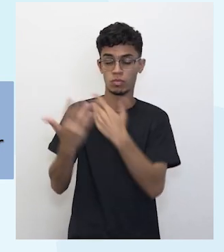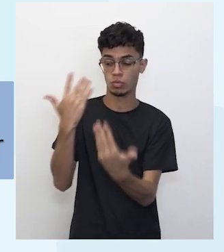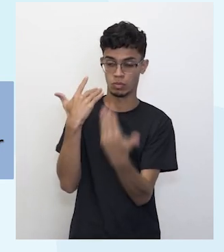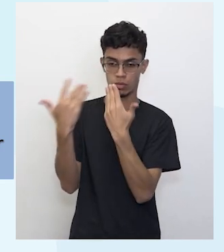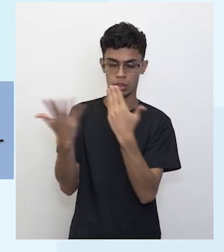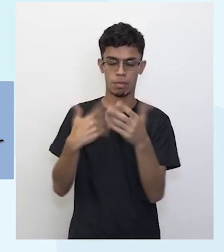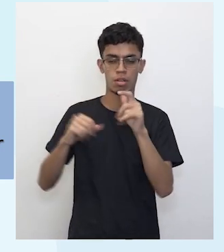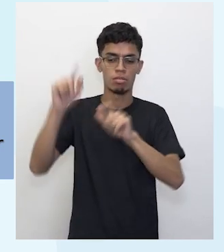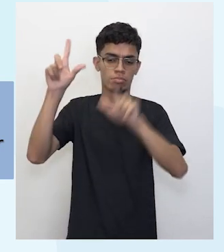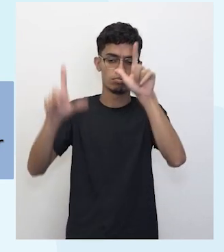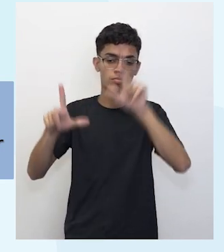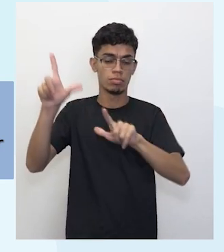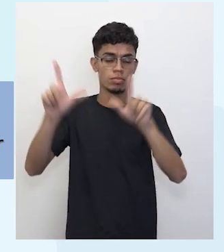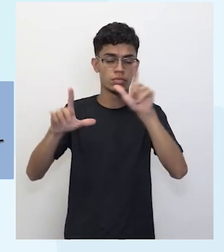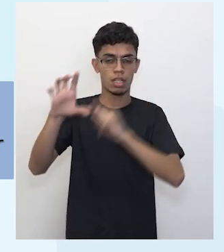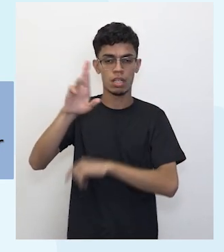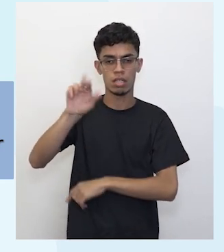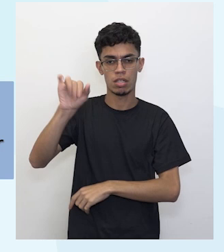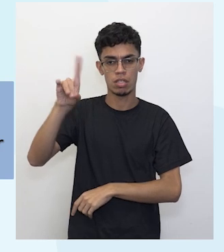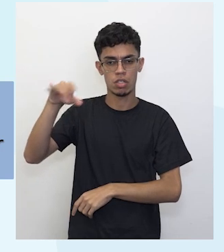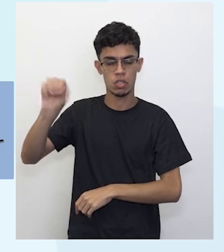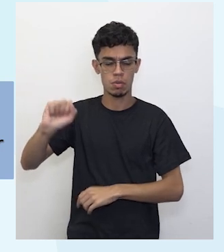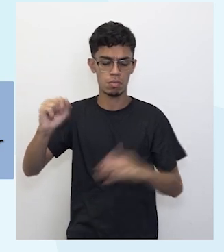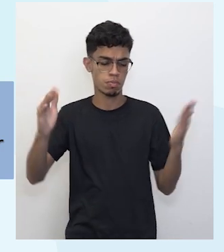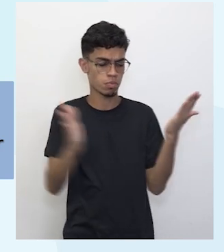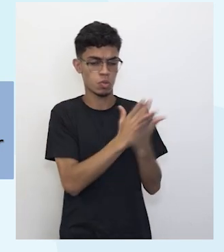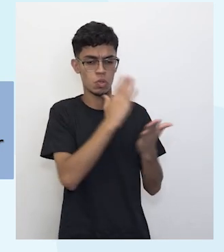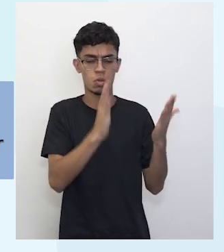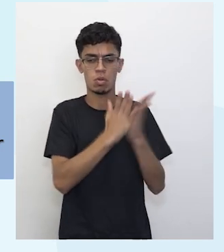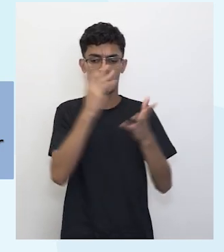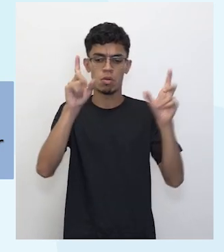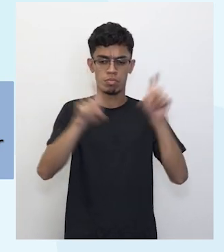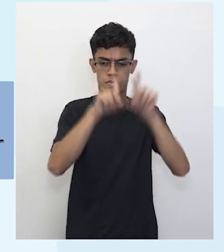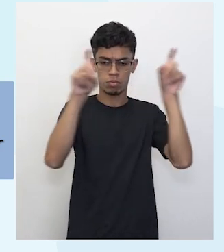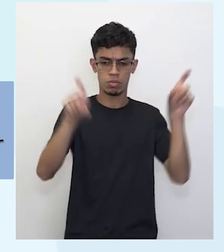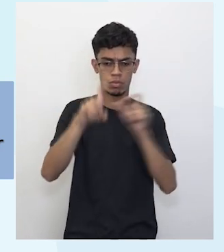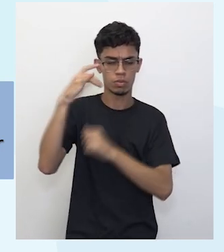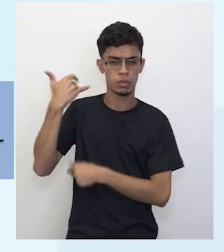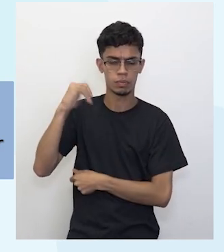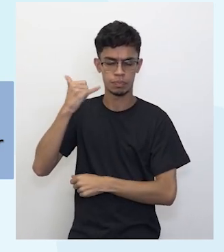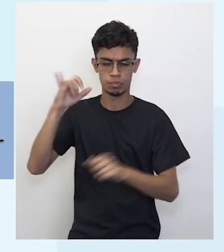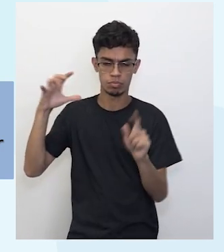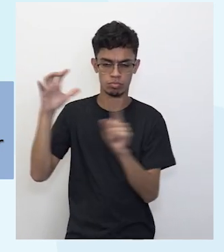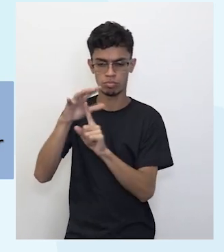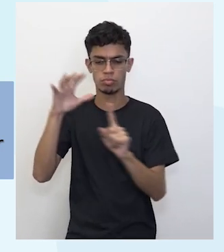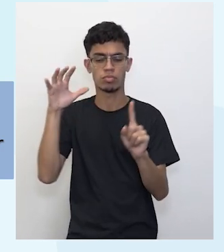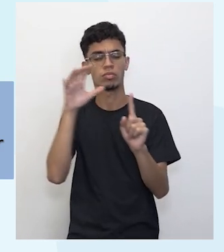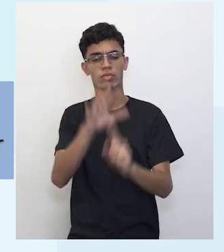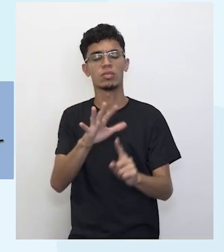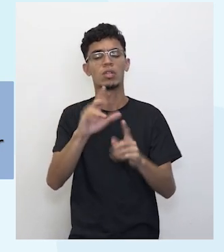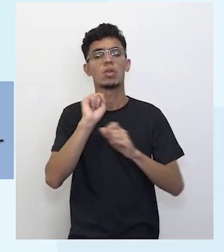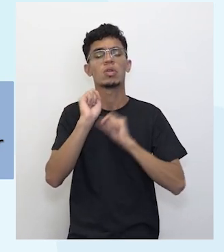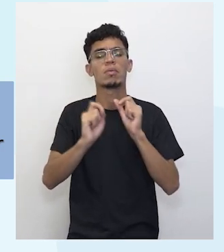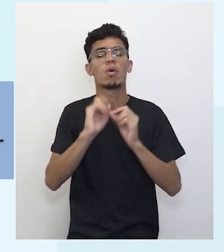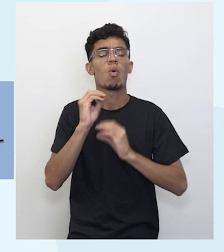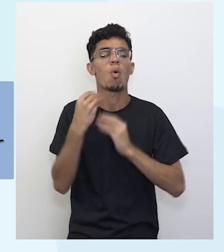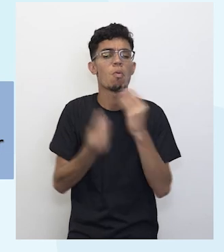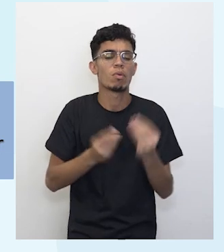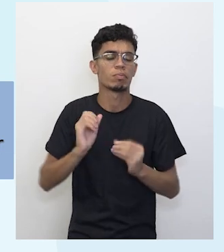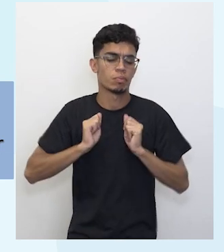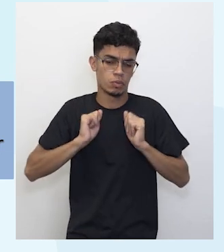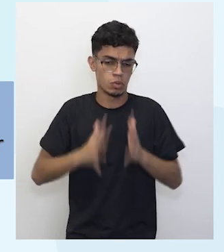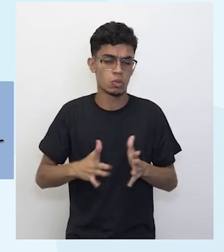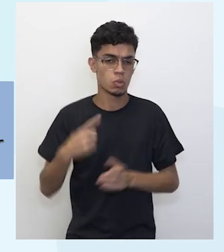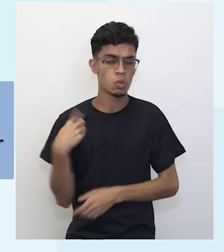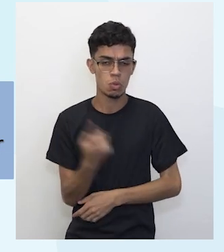como TV, rádio, jornal, computadores, celulares, influenciam os nossos modos de agir e